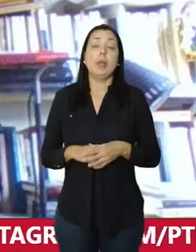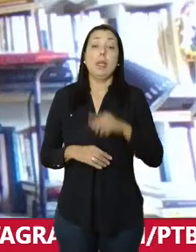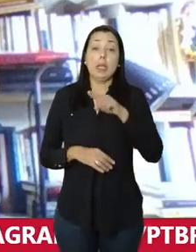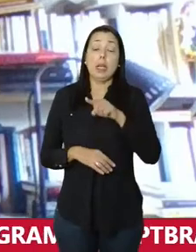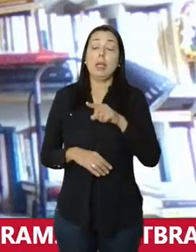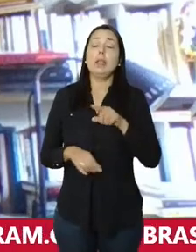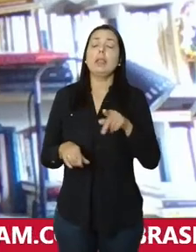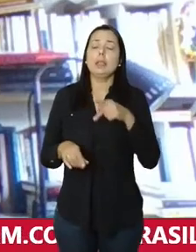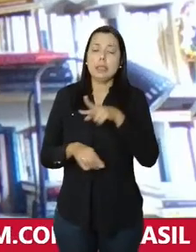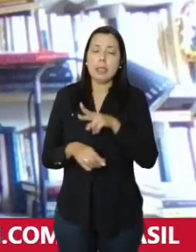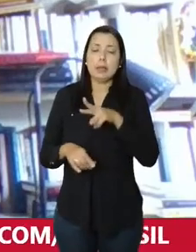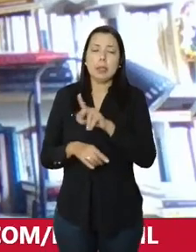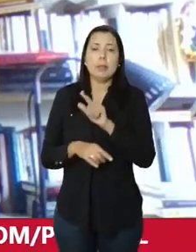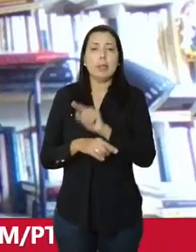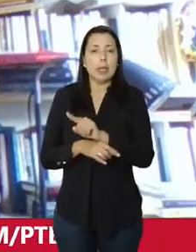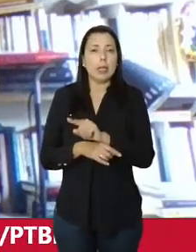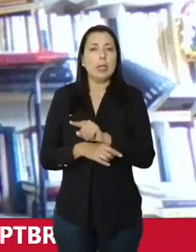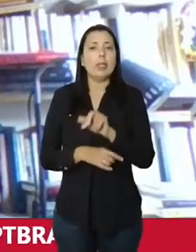Alvorada com ela,